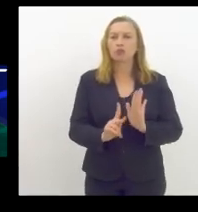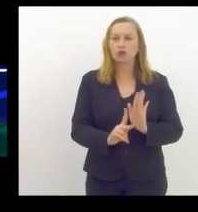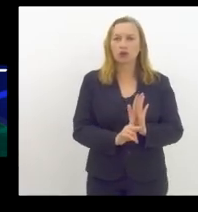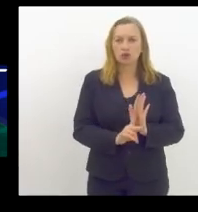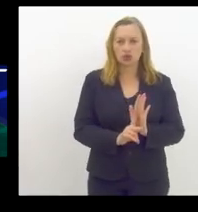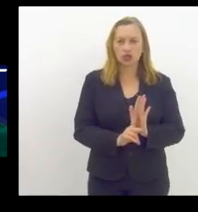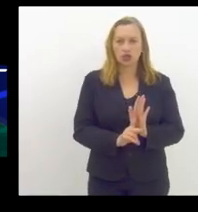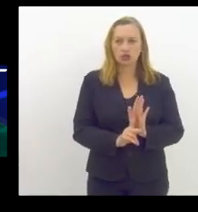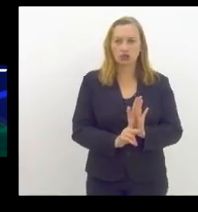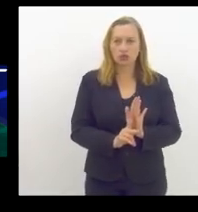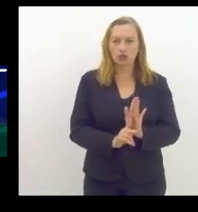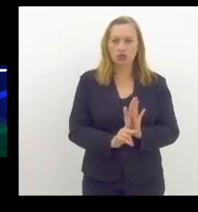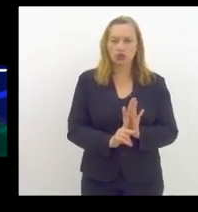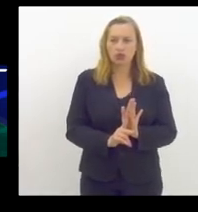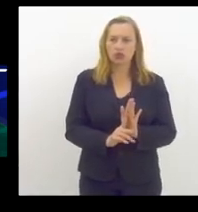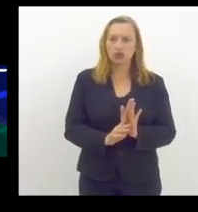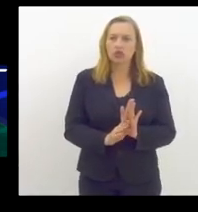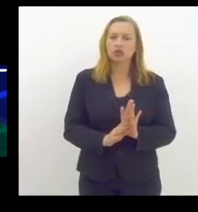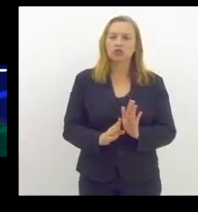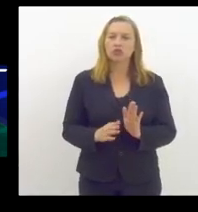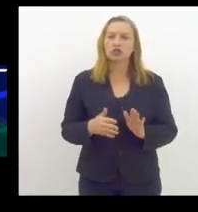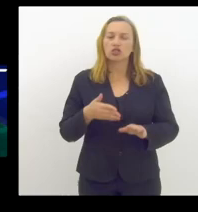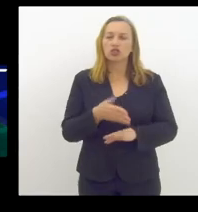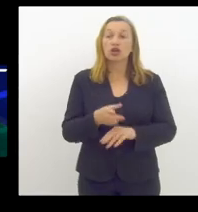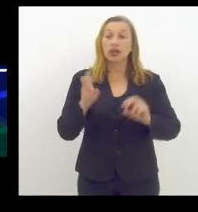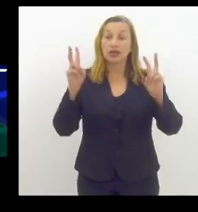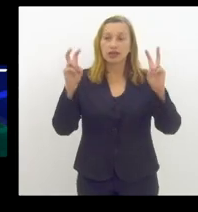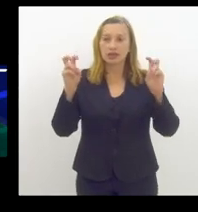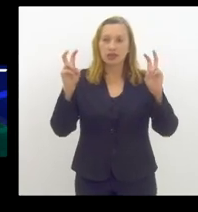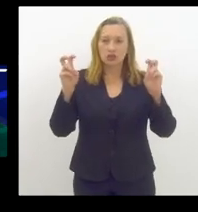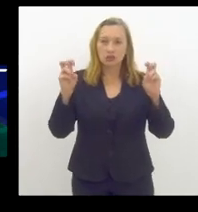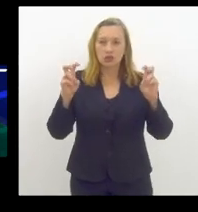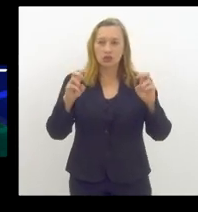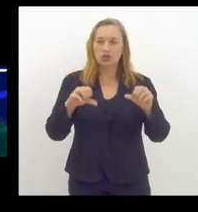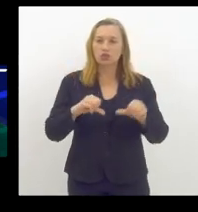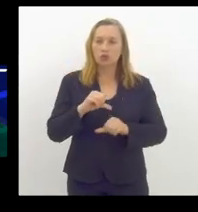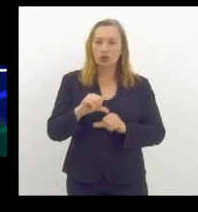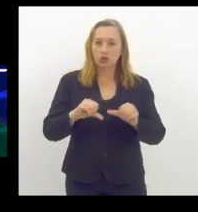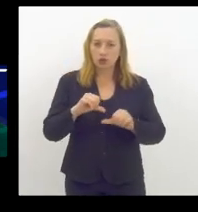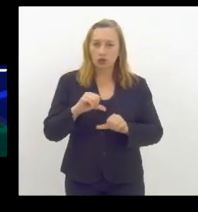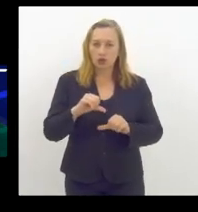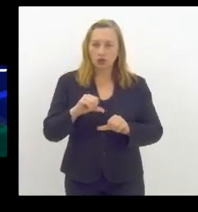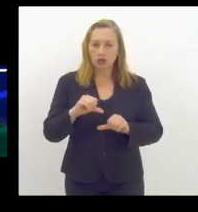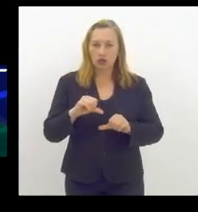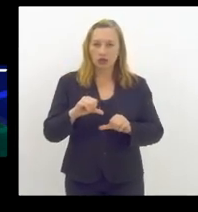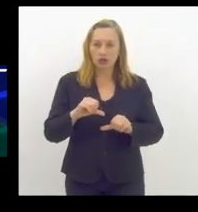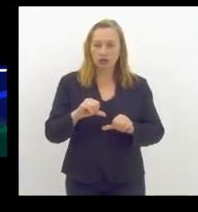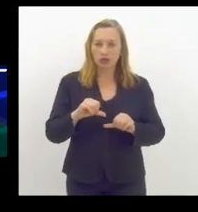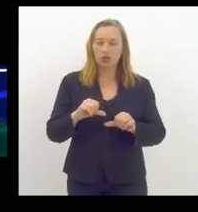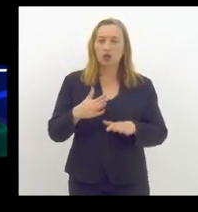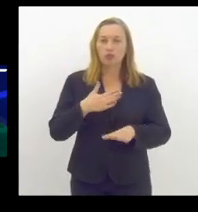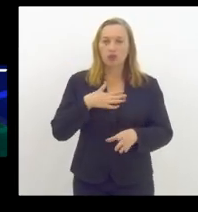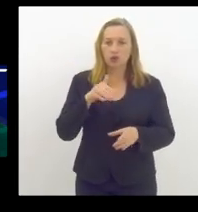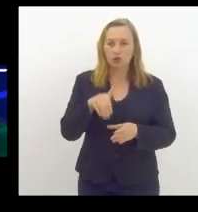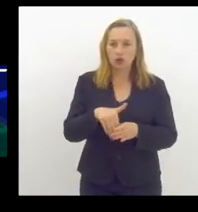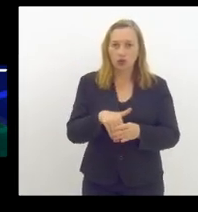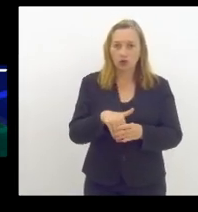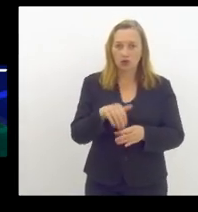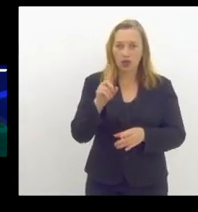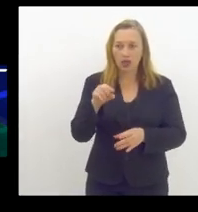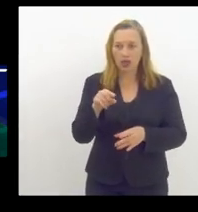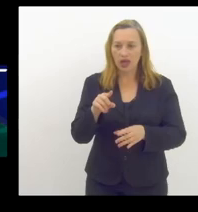direito a um câncer essa essa questão da modificação e modernidade da fruta morreu boto